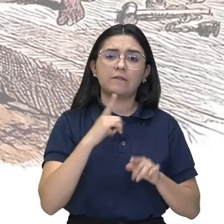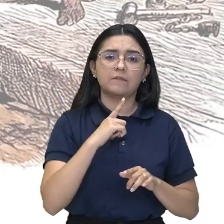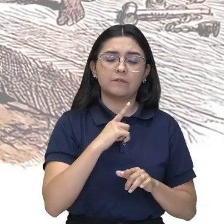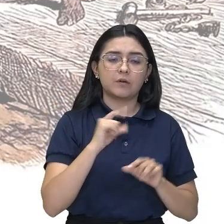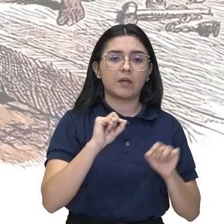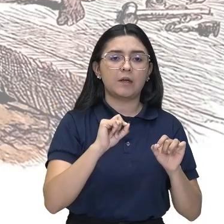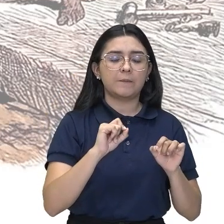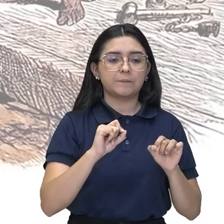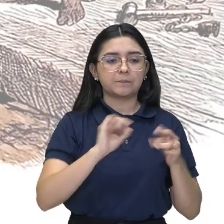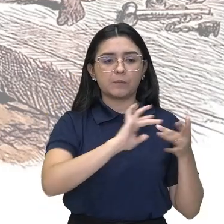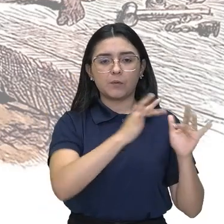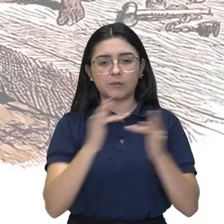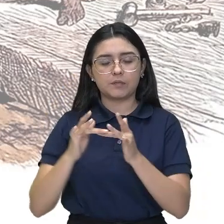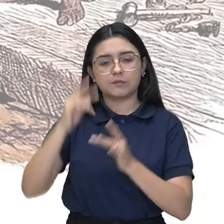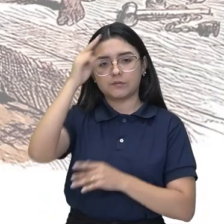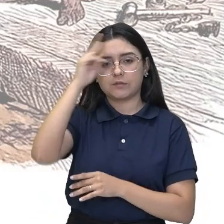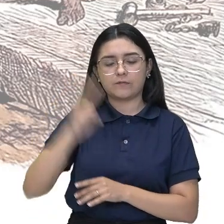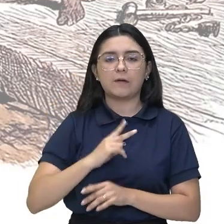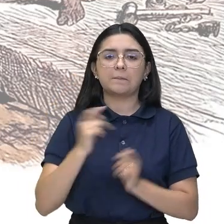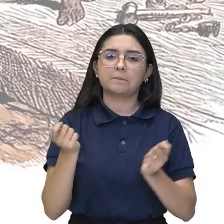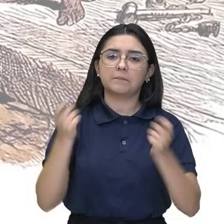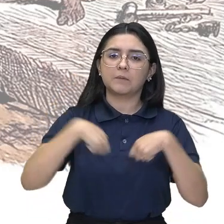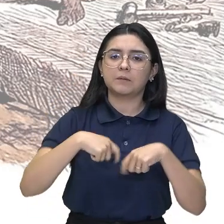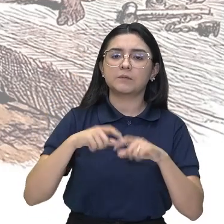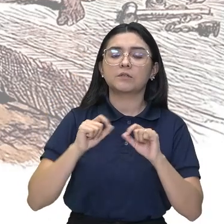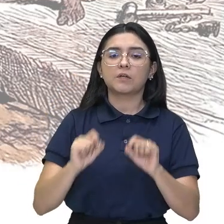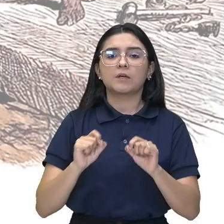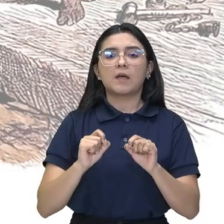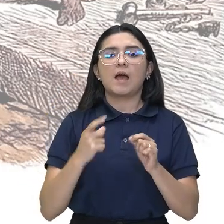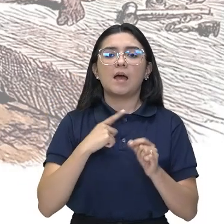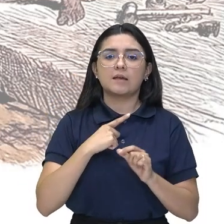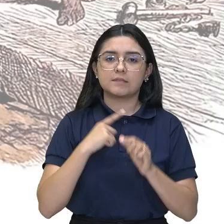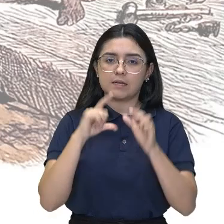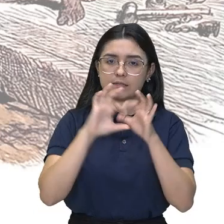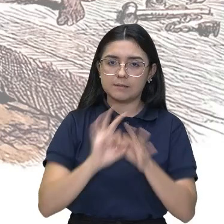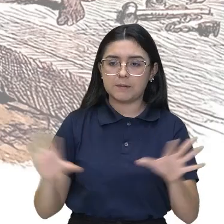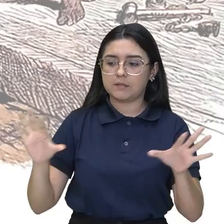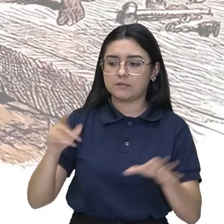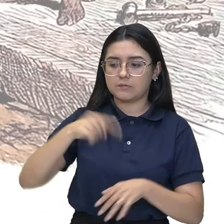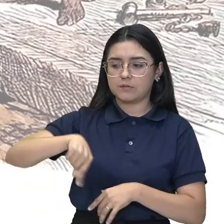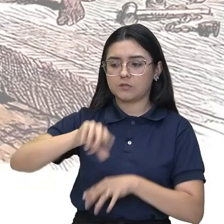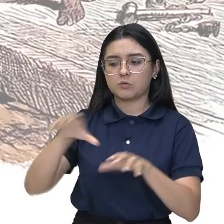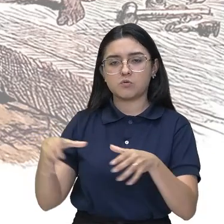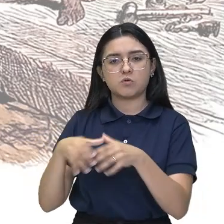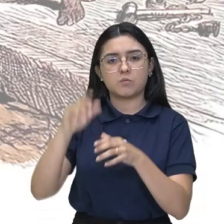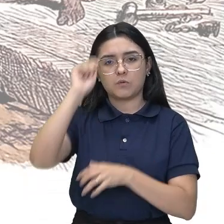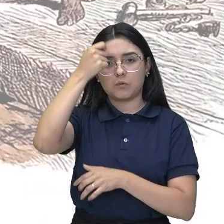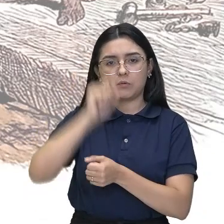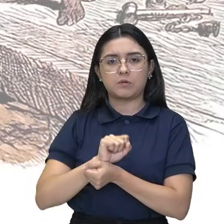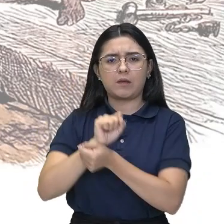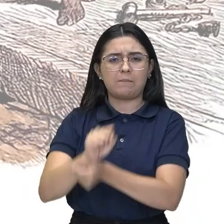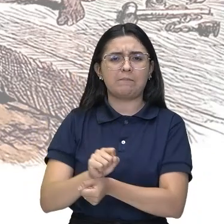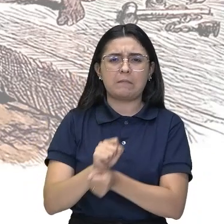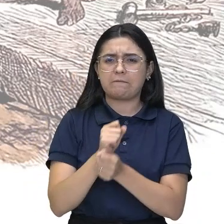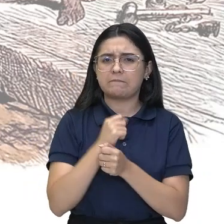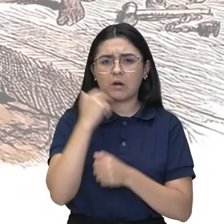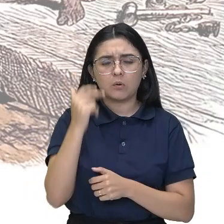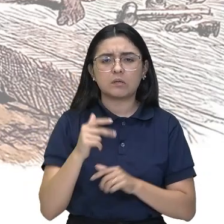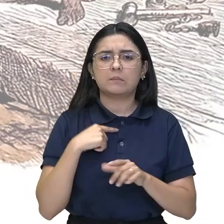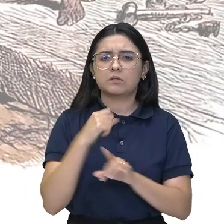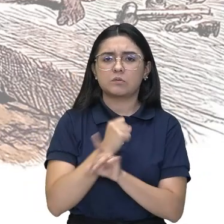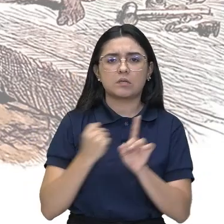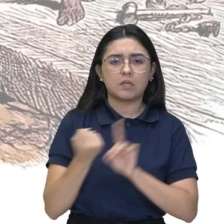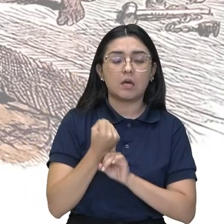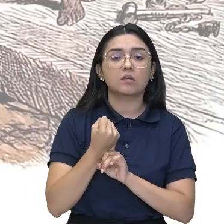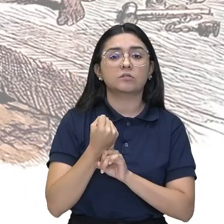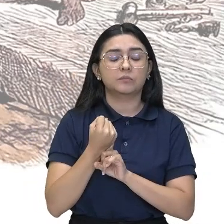esse processo de libertação dos escravos, que é uma vergonha, né, para toda a